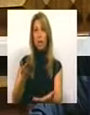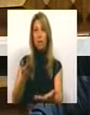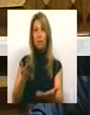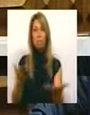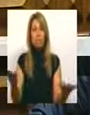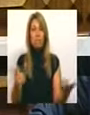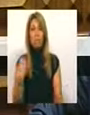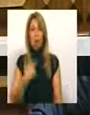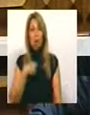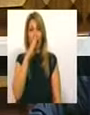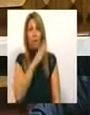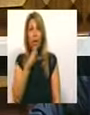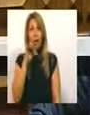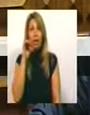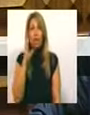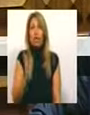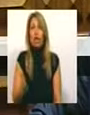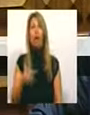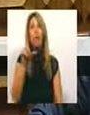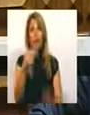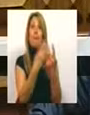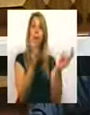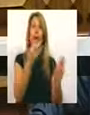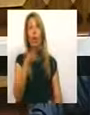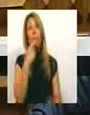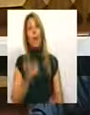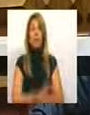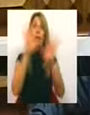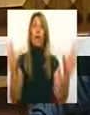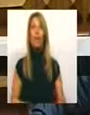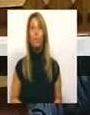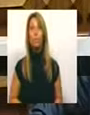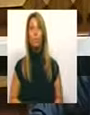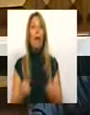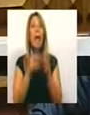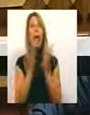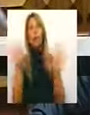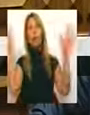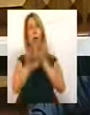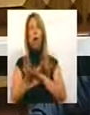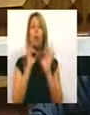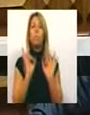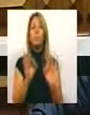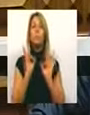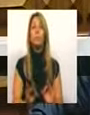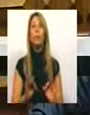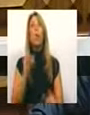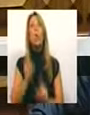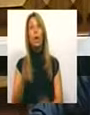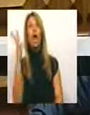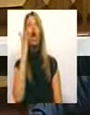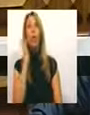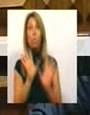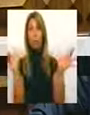a que já estamos habituados. E também ali a bancada do PS, pois claro. É que é tudo uma falácia. Aquilo que são os números que constam do portal